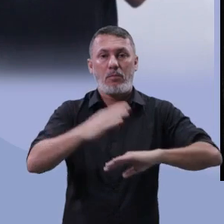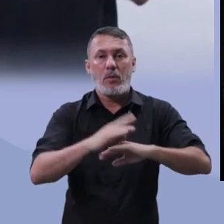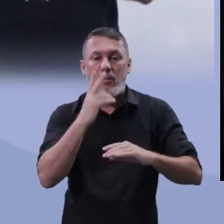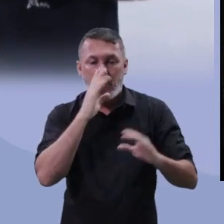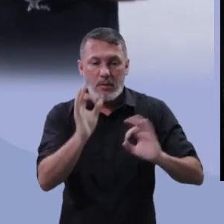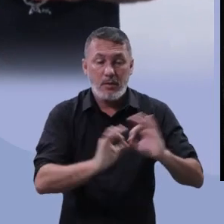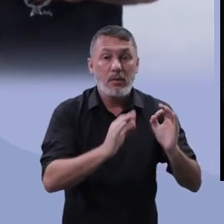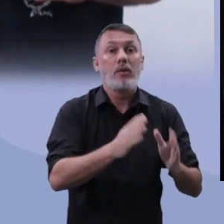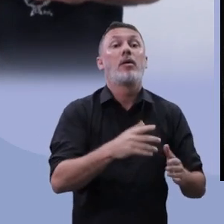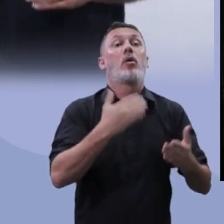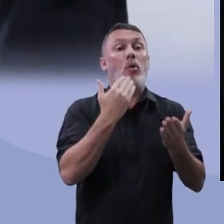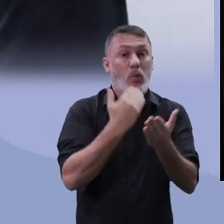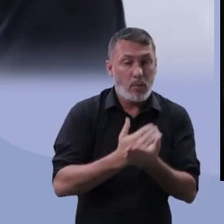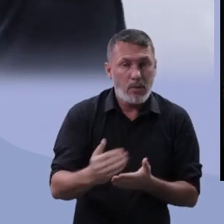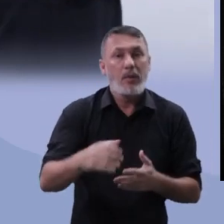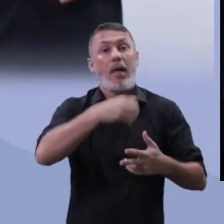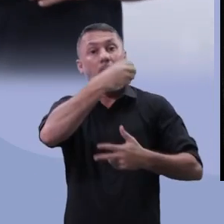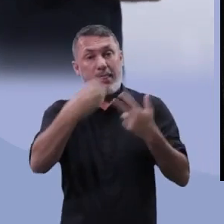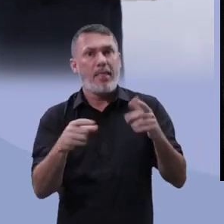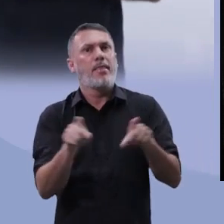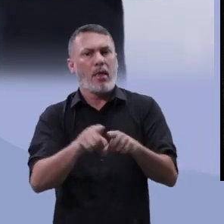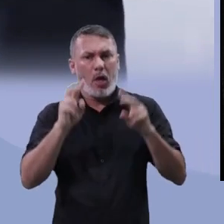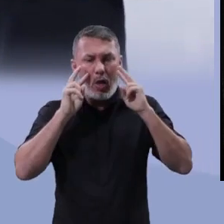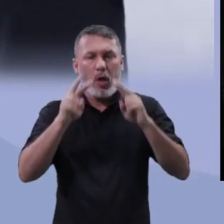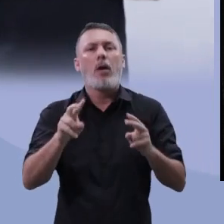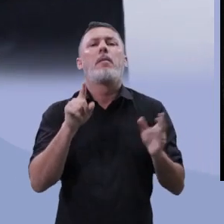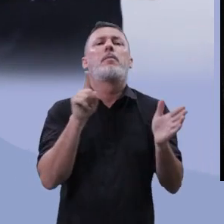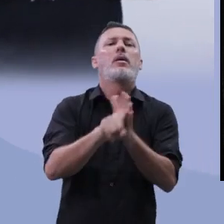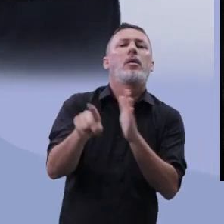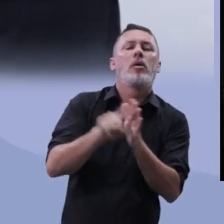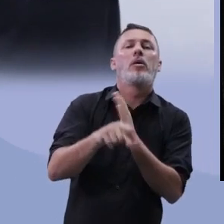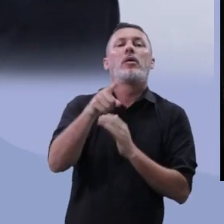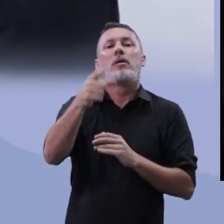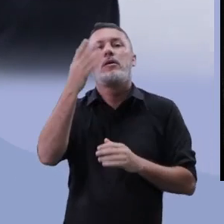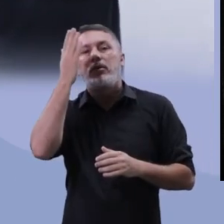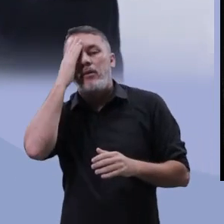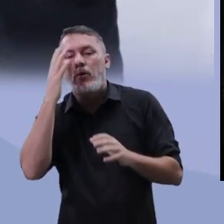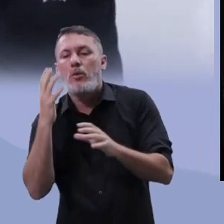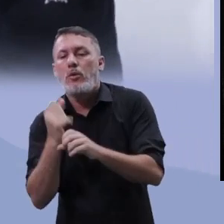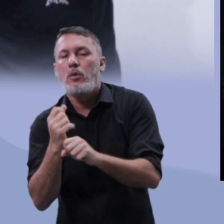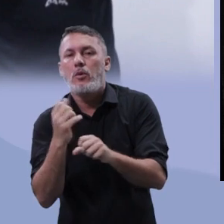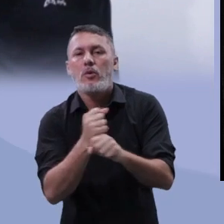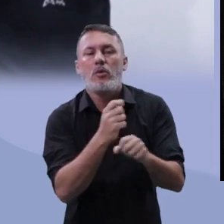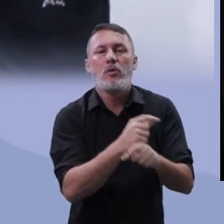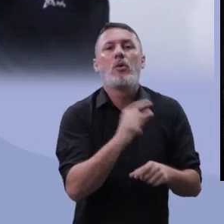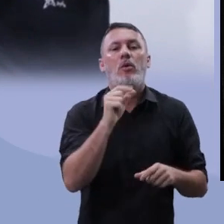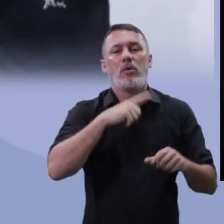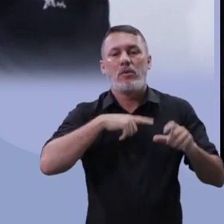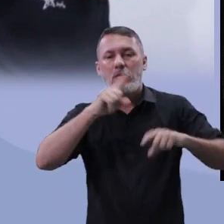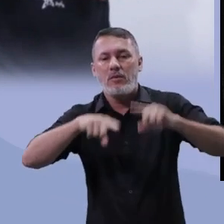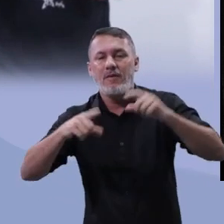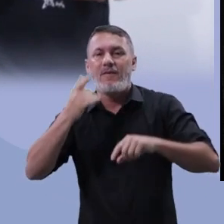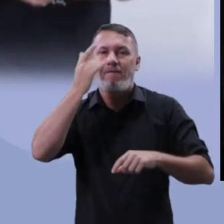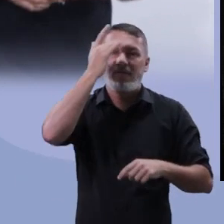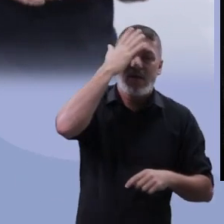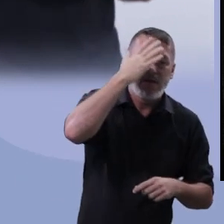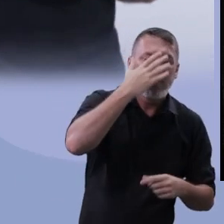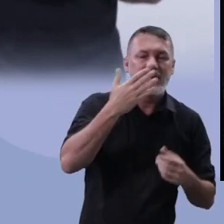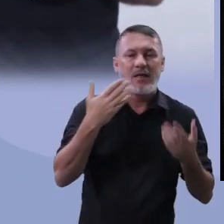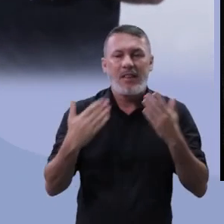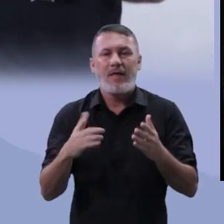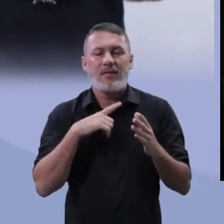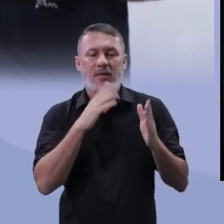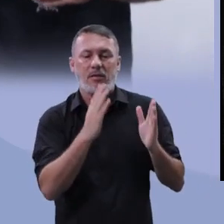dessa montagem? E a partir daí também o Enem tem cobrado muitas questões para você contar os vértices, as arestas e as faces